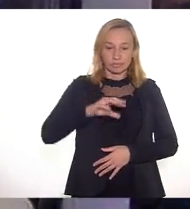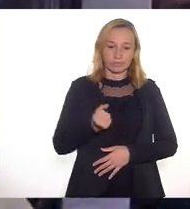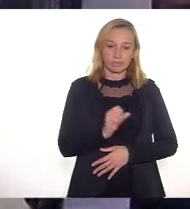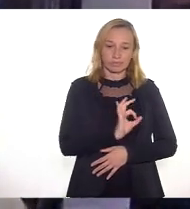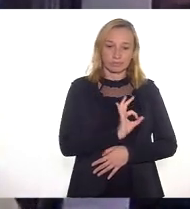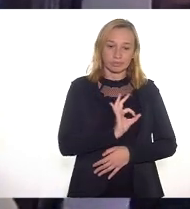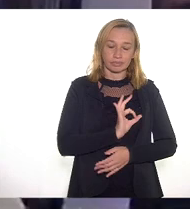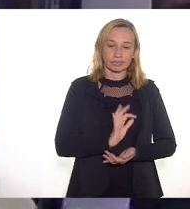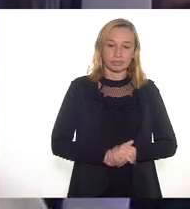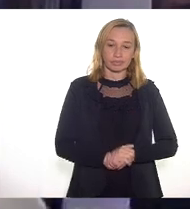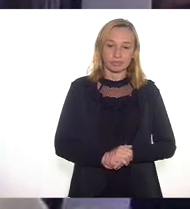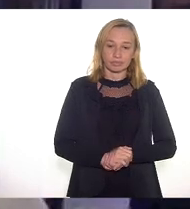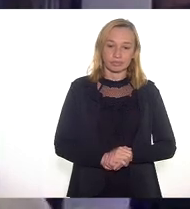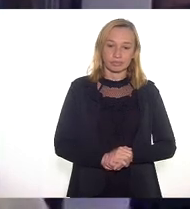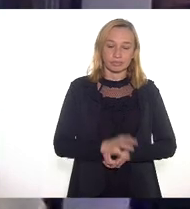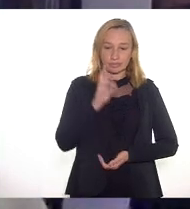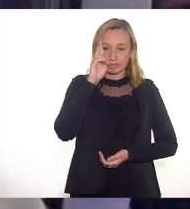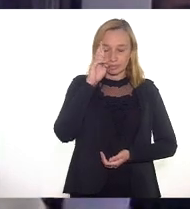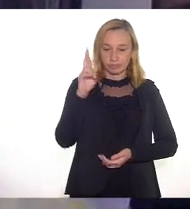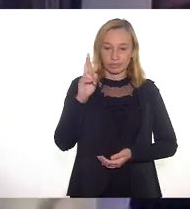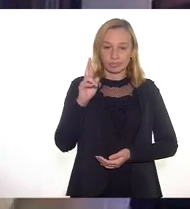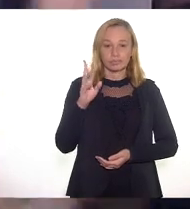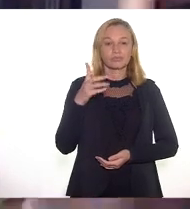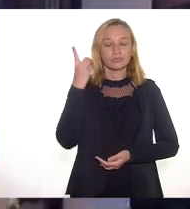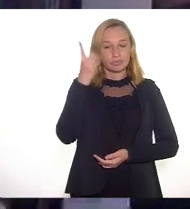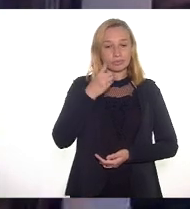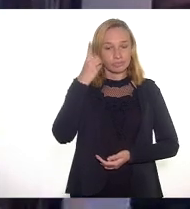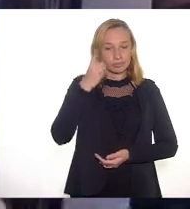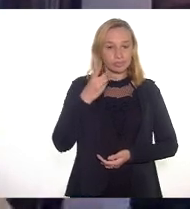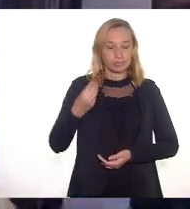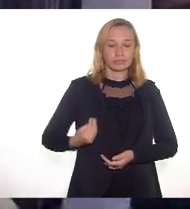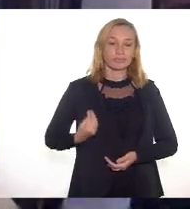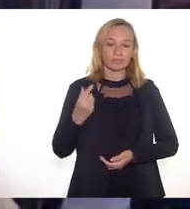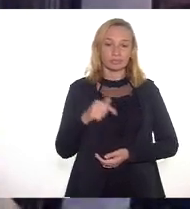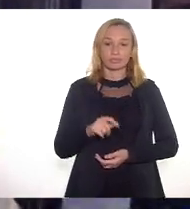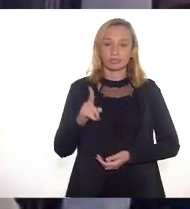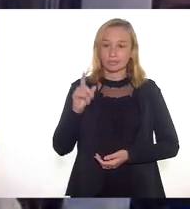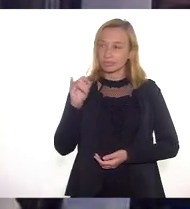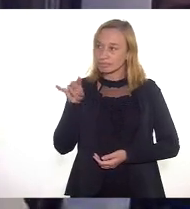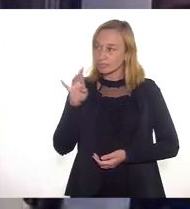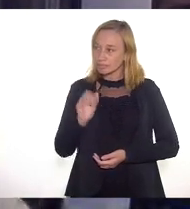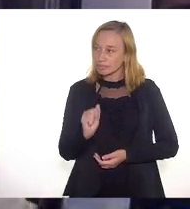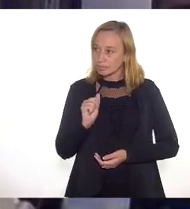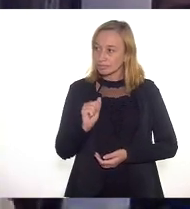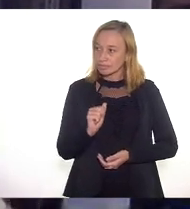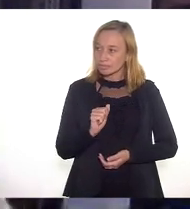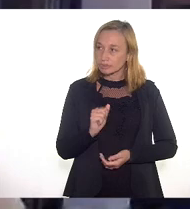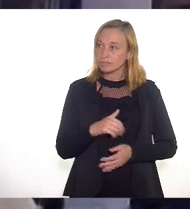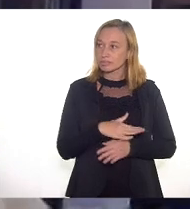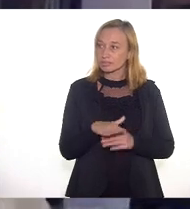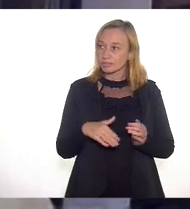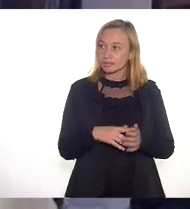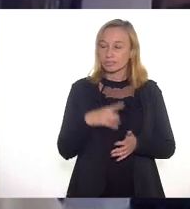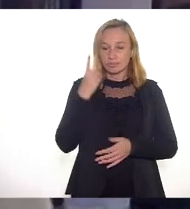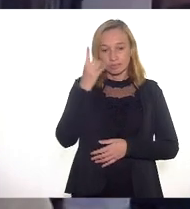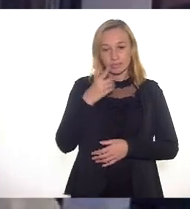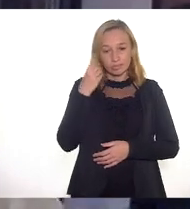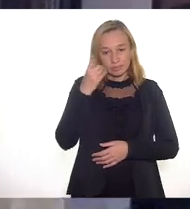Rocha. Senhoras deputadas presentes, Adriana Baltazar. Senhores deputados